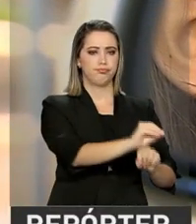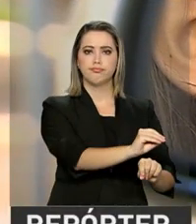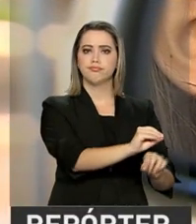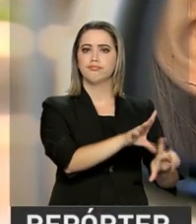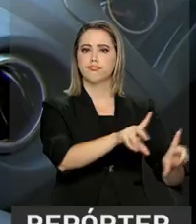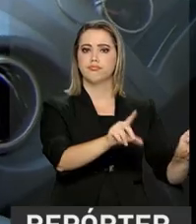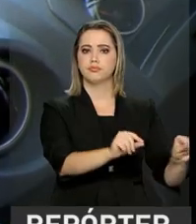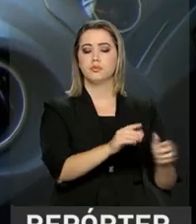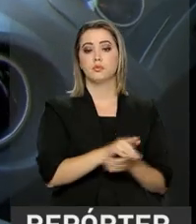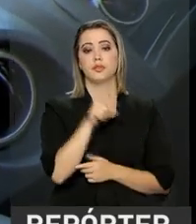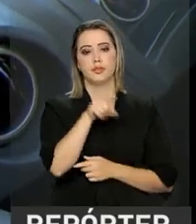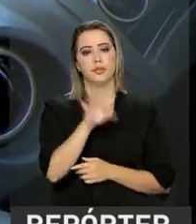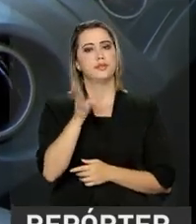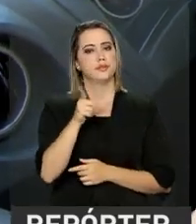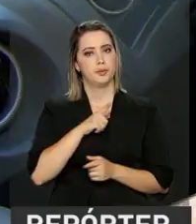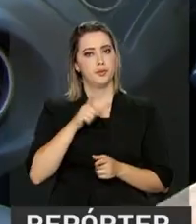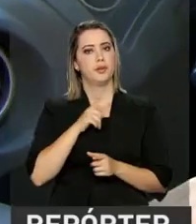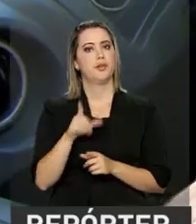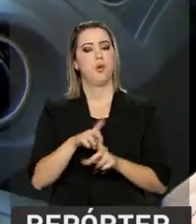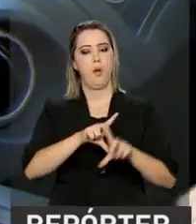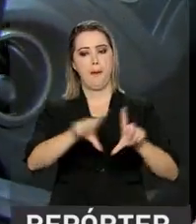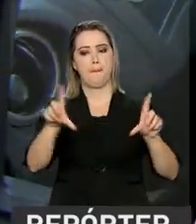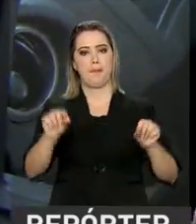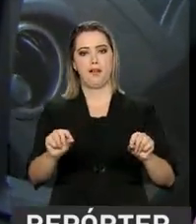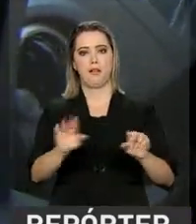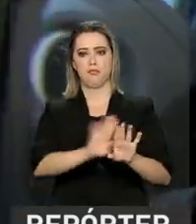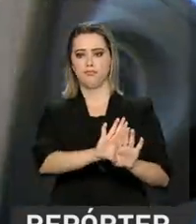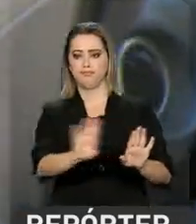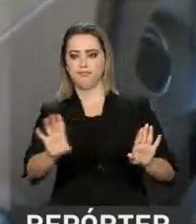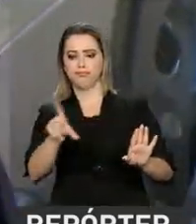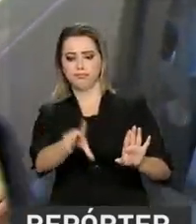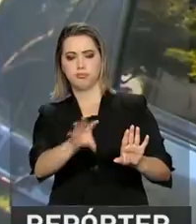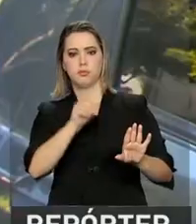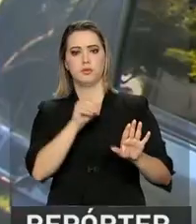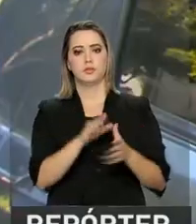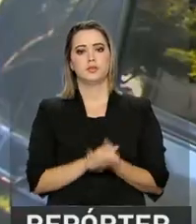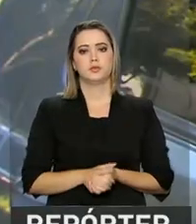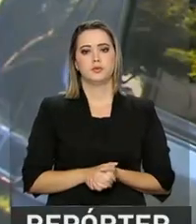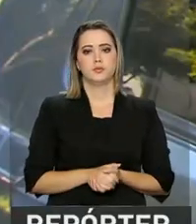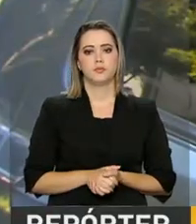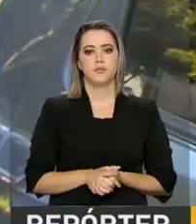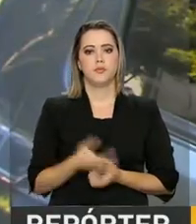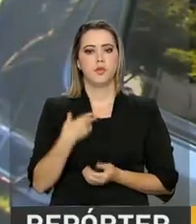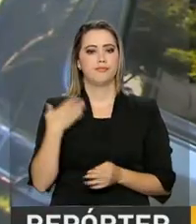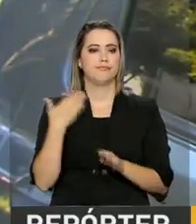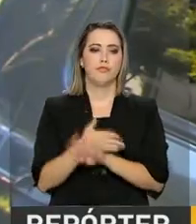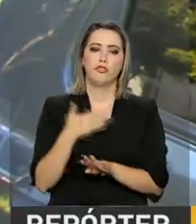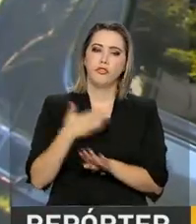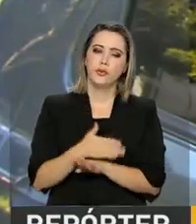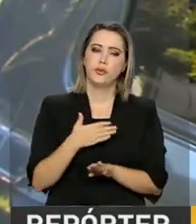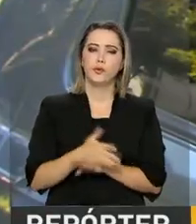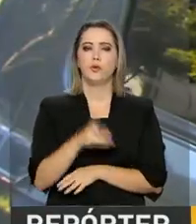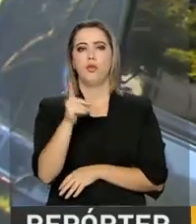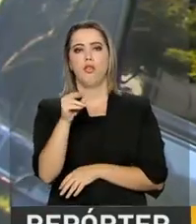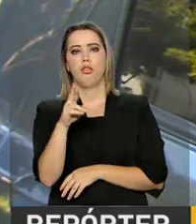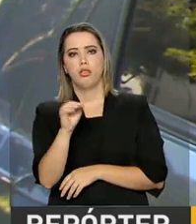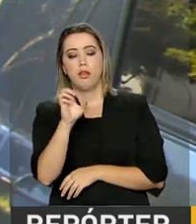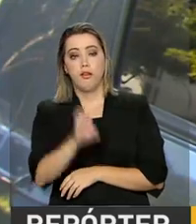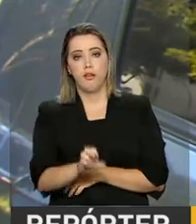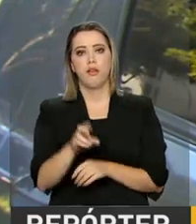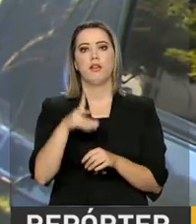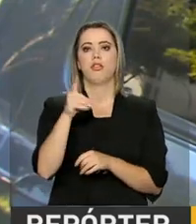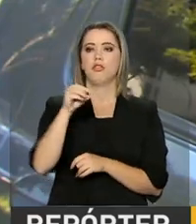da estatística e desde agosto do ano passado convive com esse pesadelo. Tive que diversas vezes ao DR, a Denite, ao